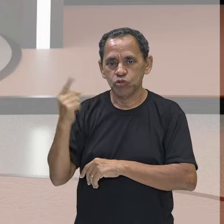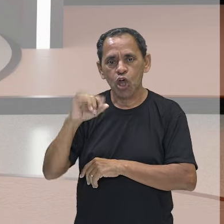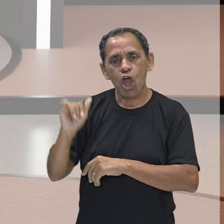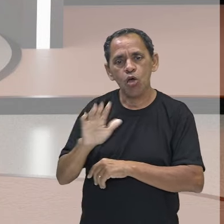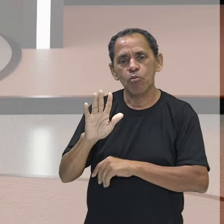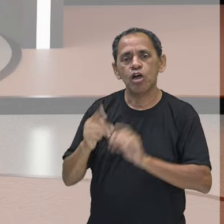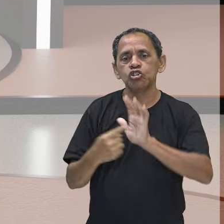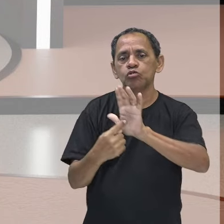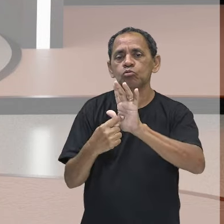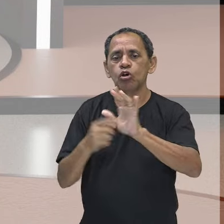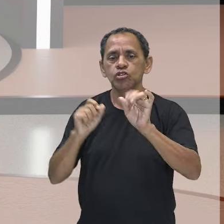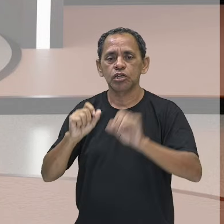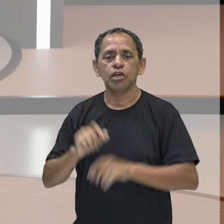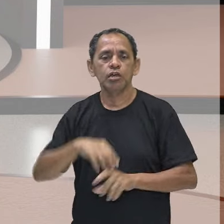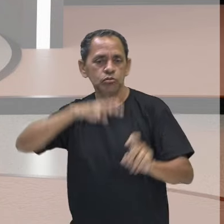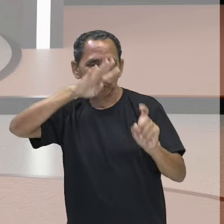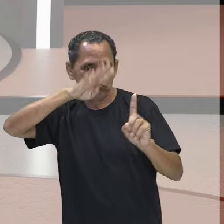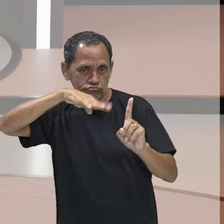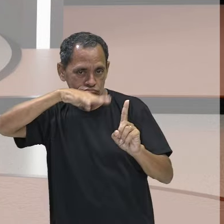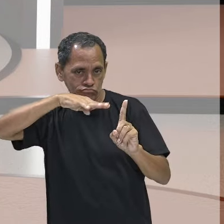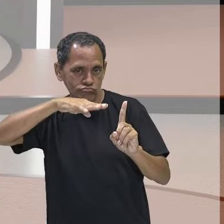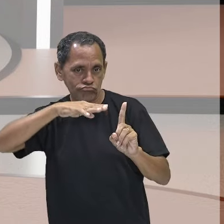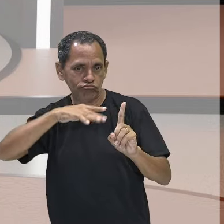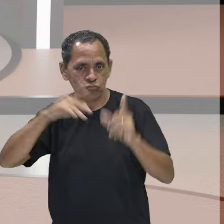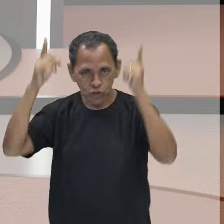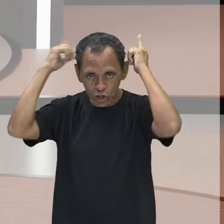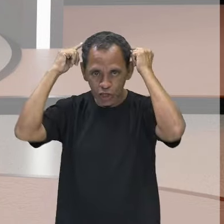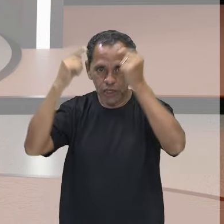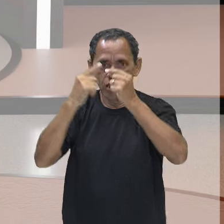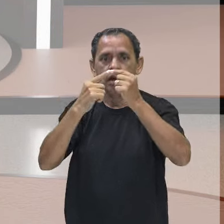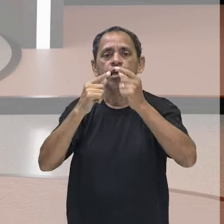deusa grega